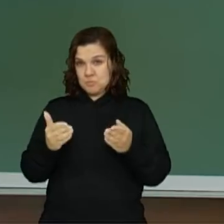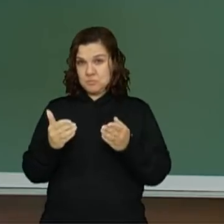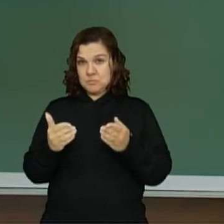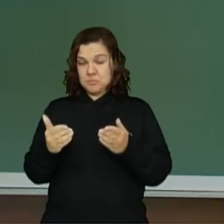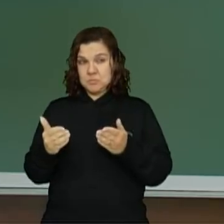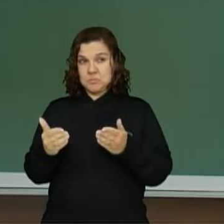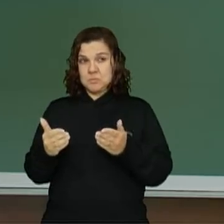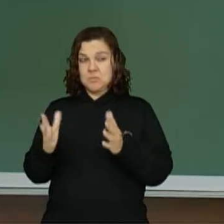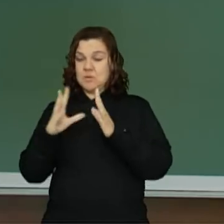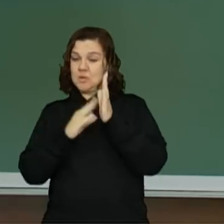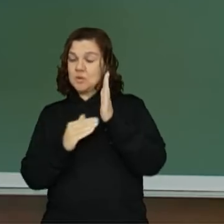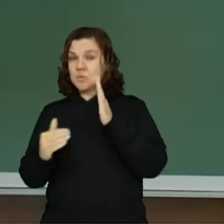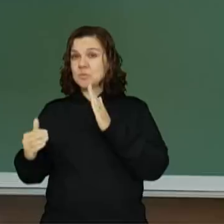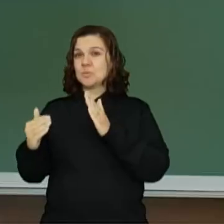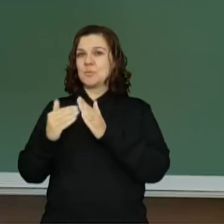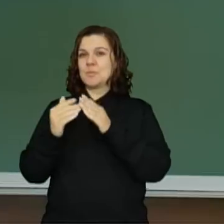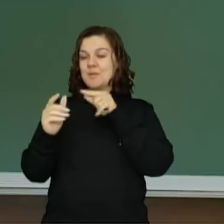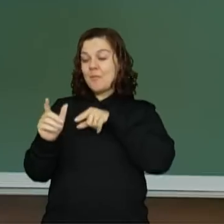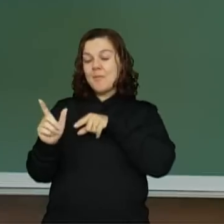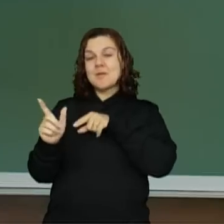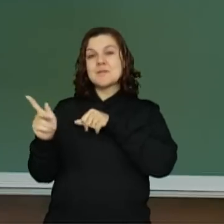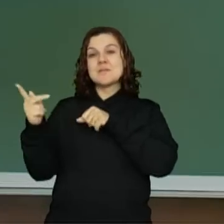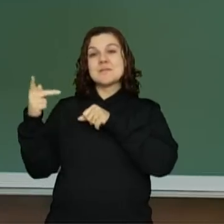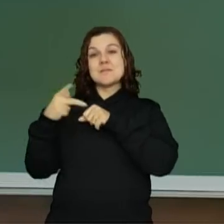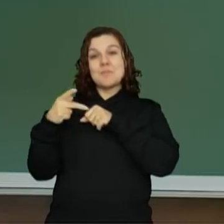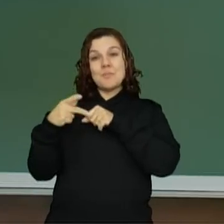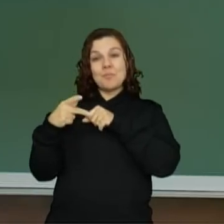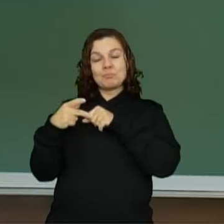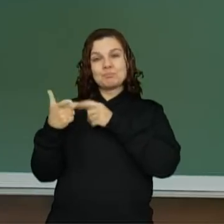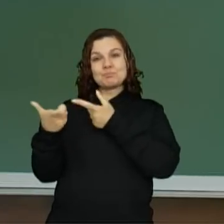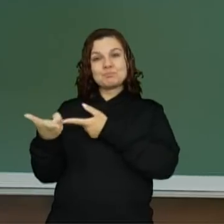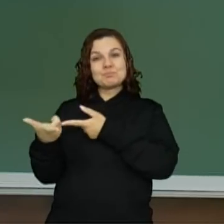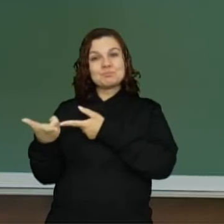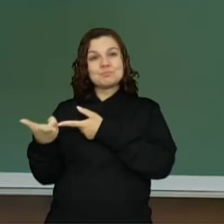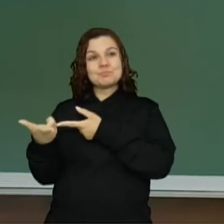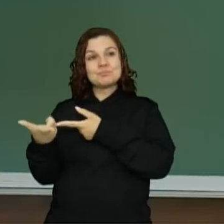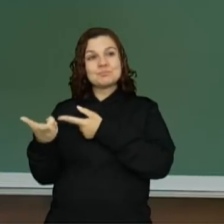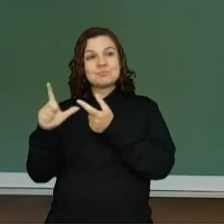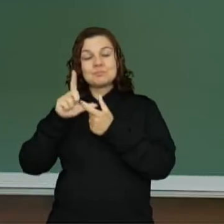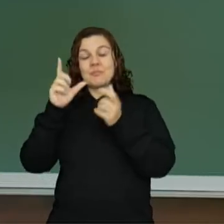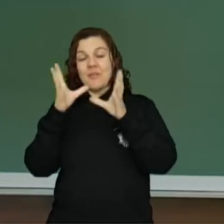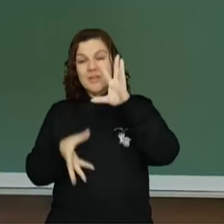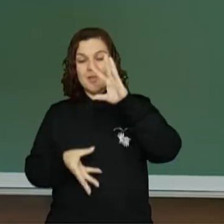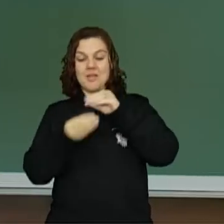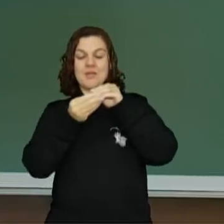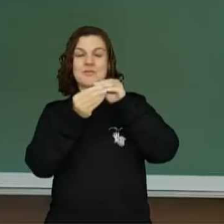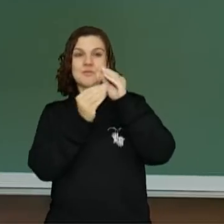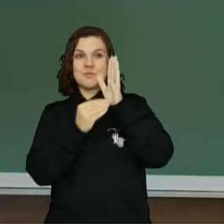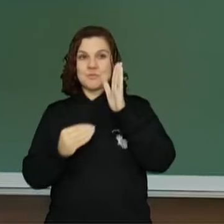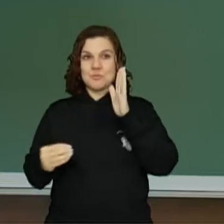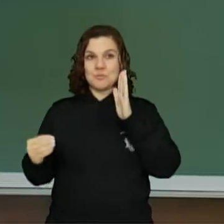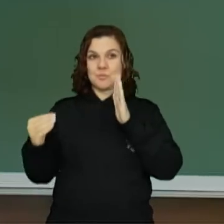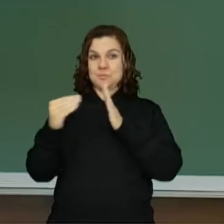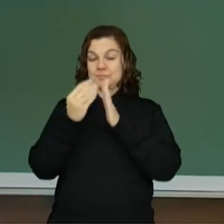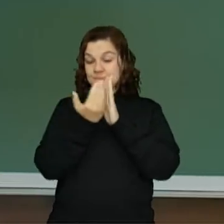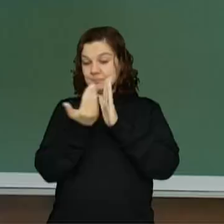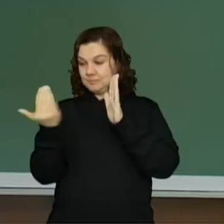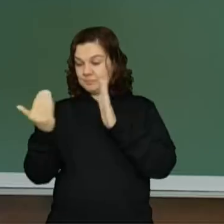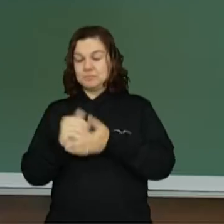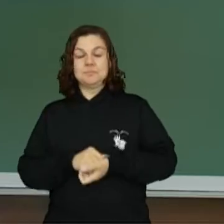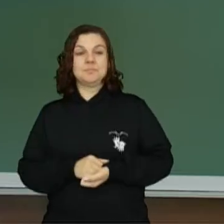posso usar tudo, né? Esse pronome indefinido, ele vai resumir todos esses